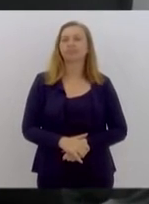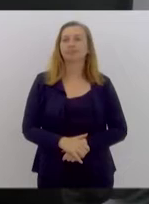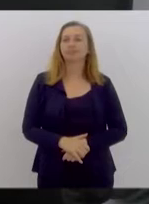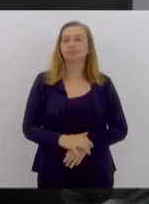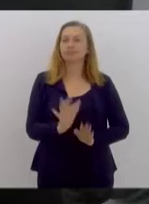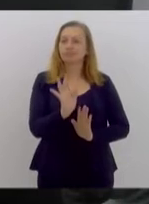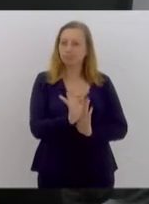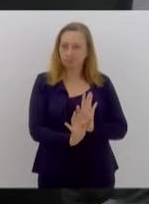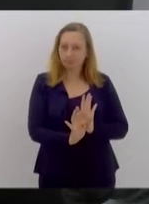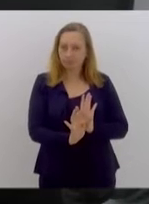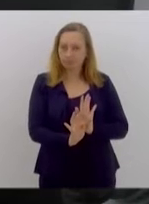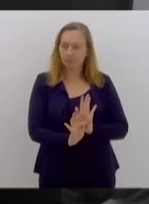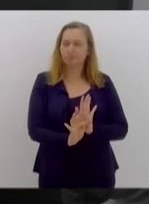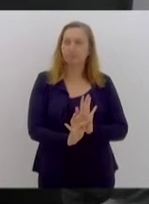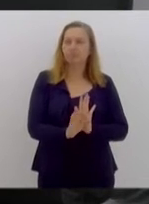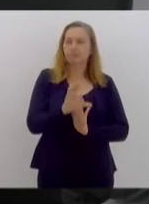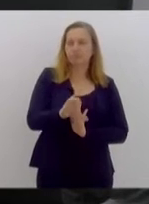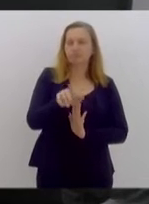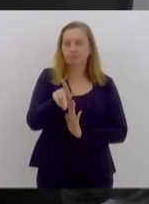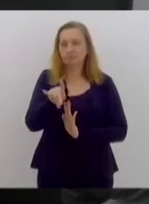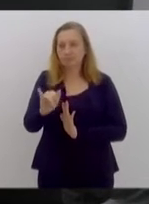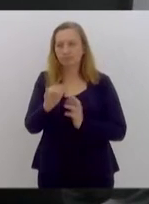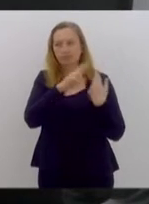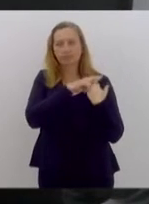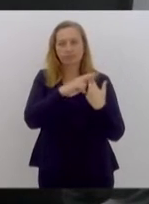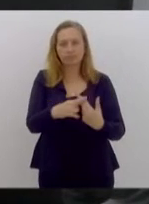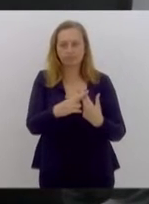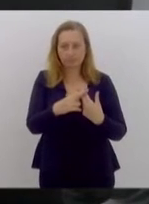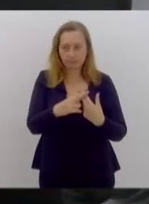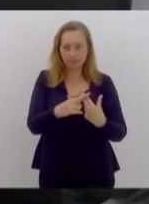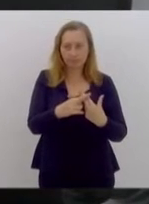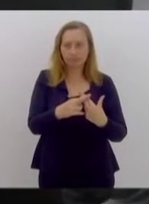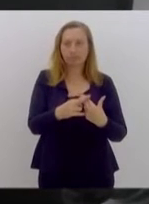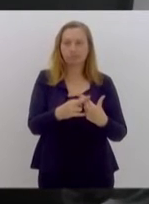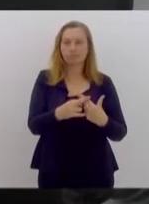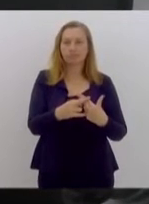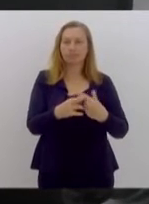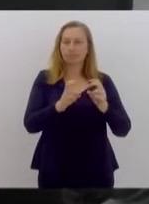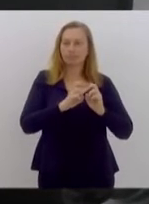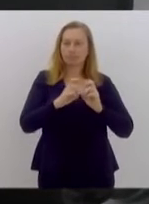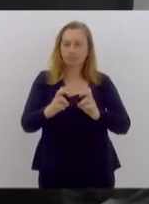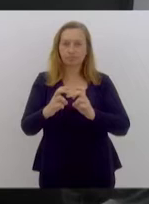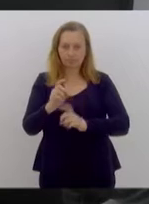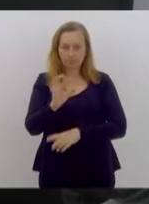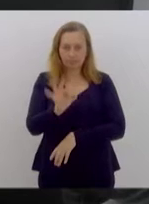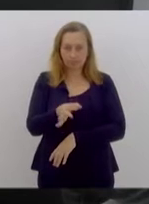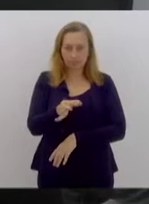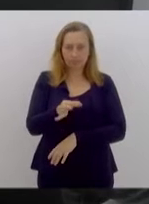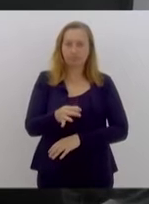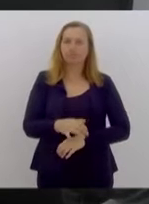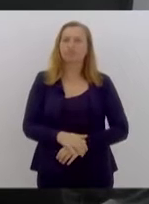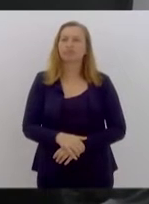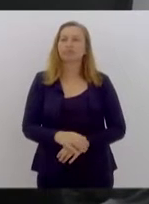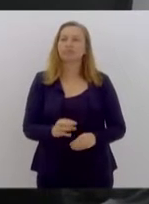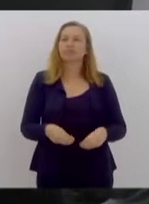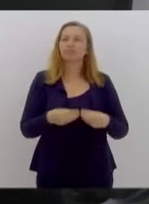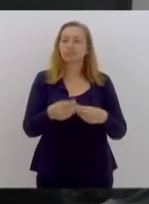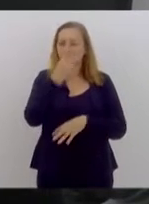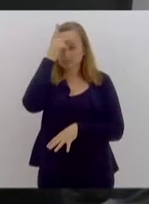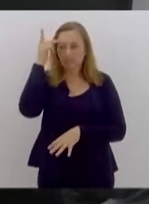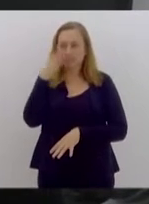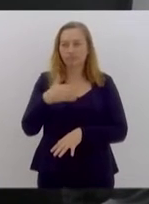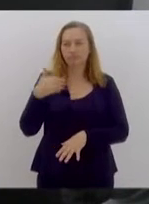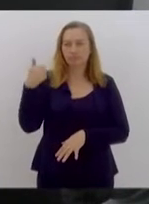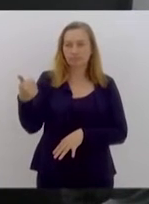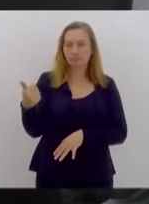no texto da CPI que é responsabilidade da SuperVia que a concessionária né Ela tem que dar aos passageiros né as condições